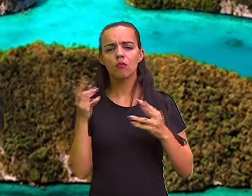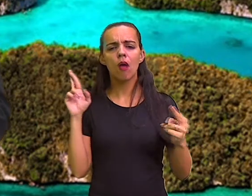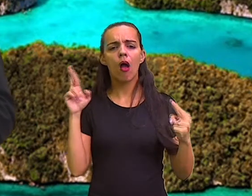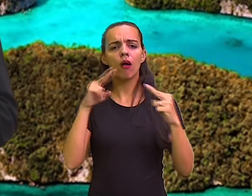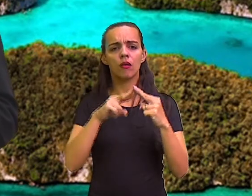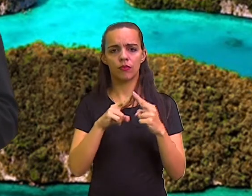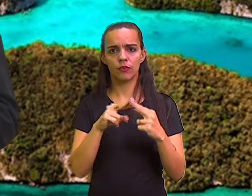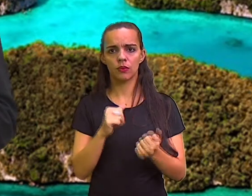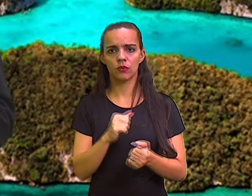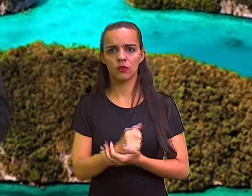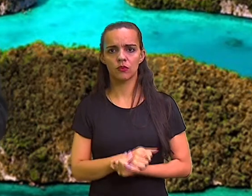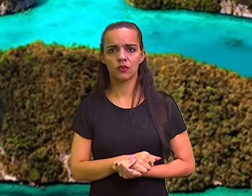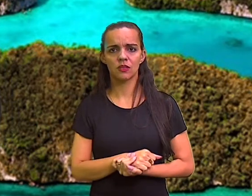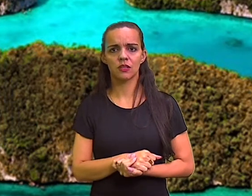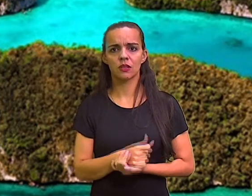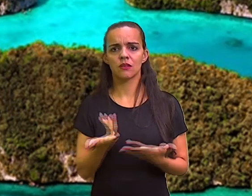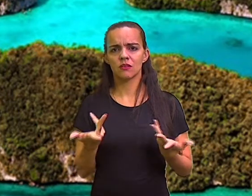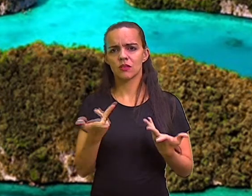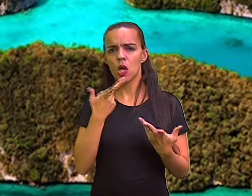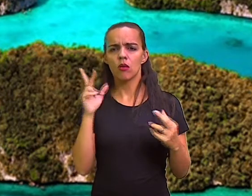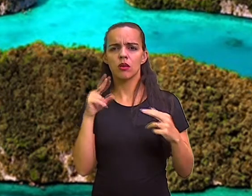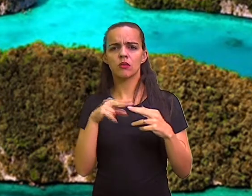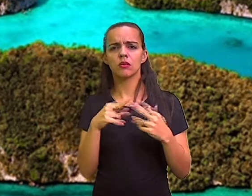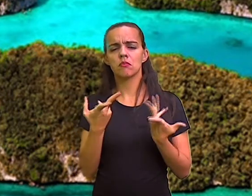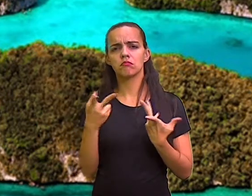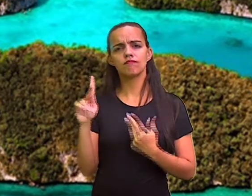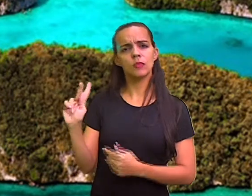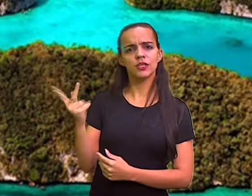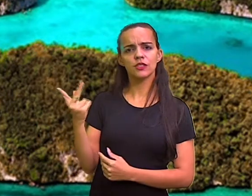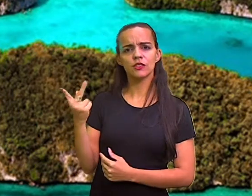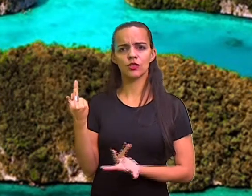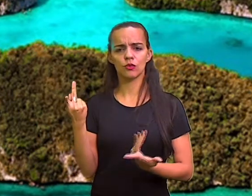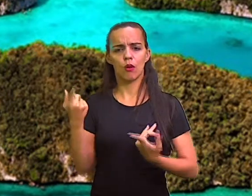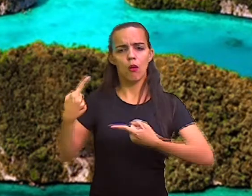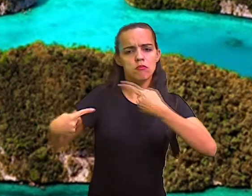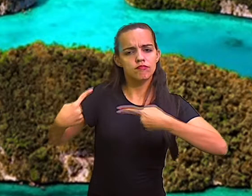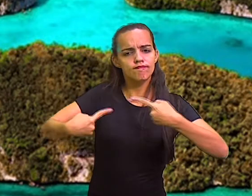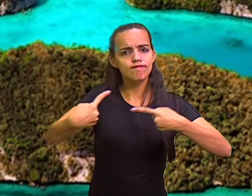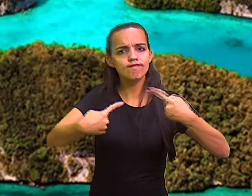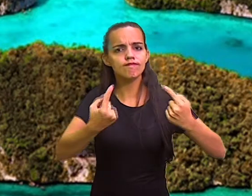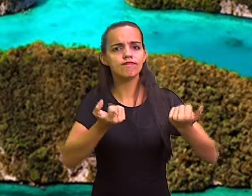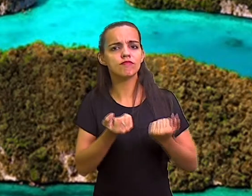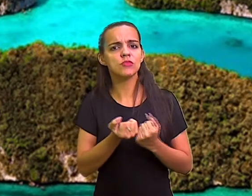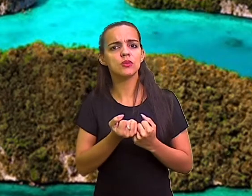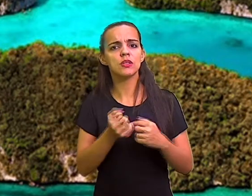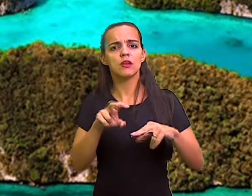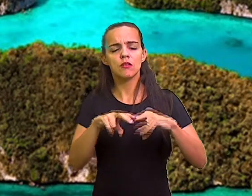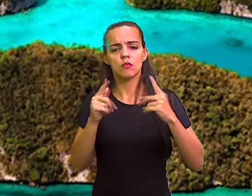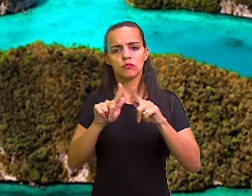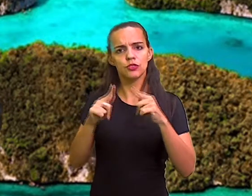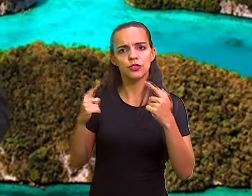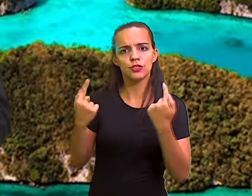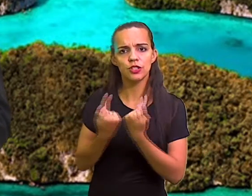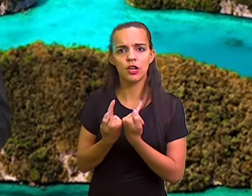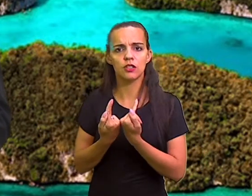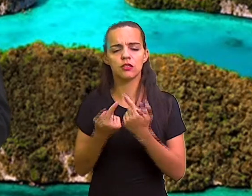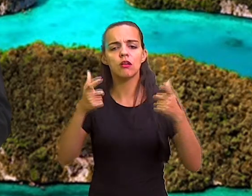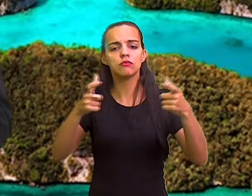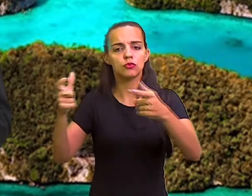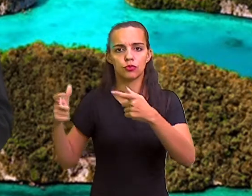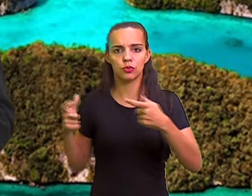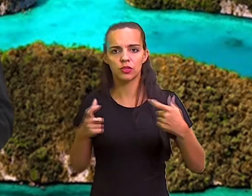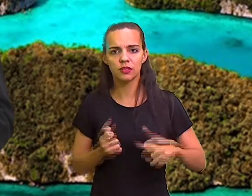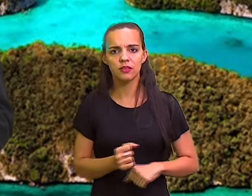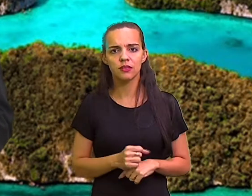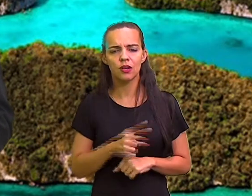refere ao fator histórico, político, os fatores geográficos, naturais.